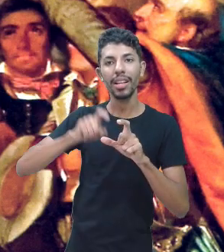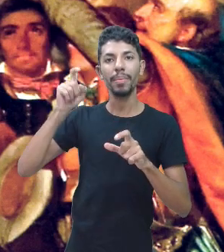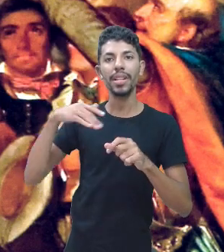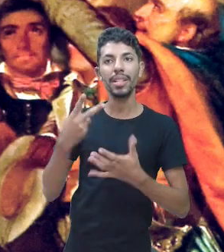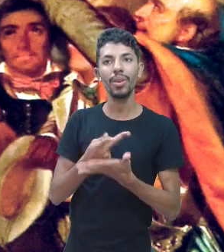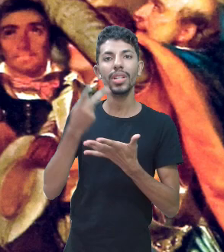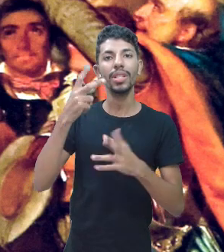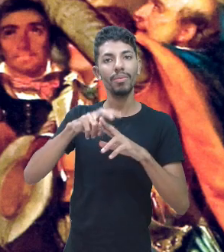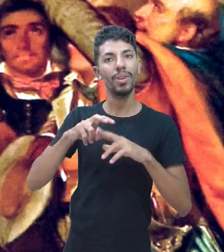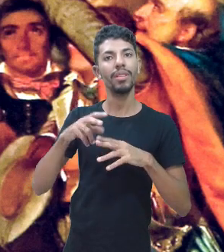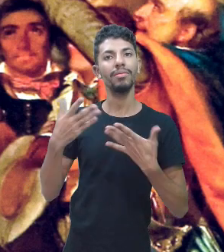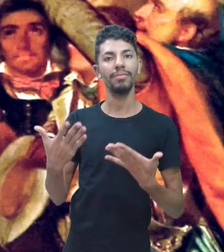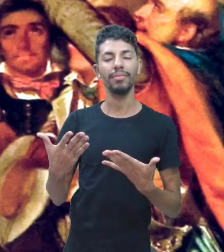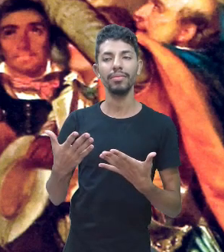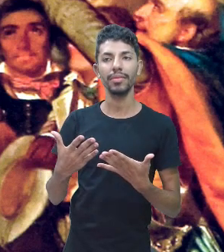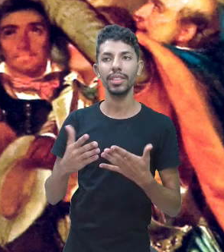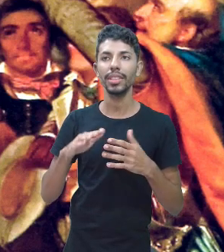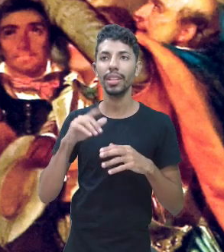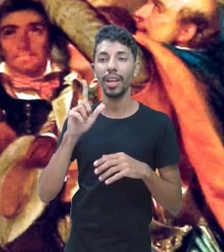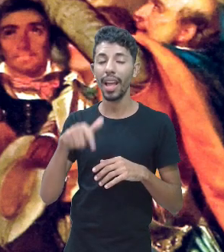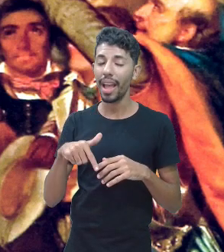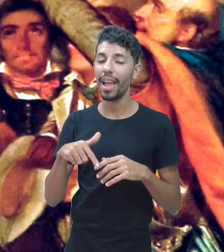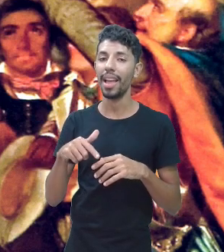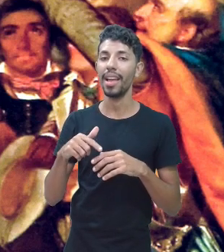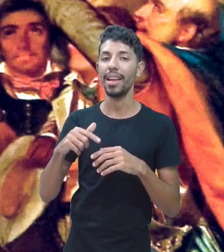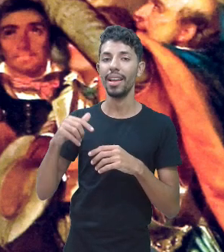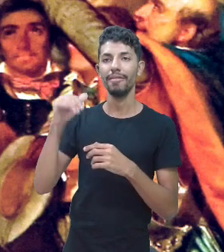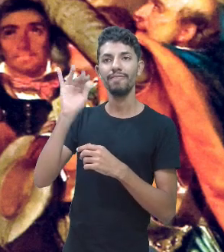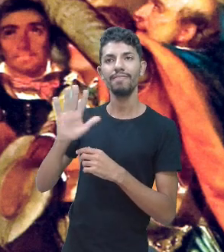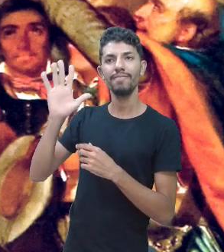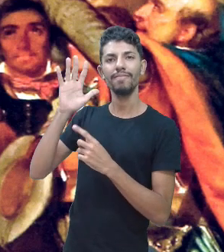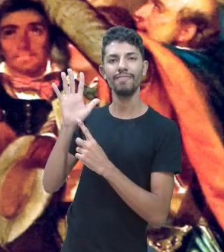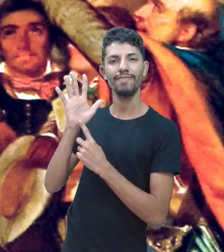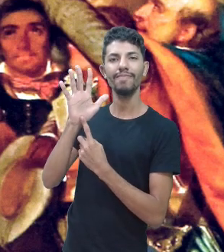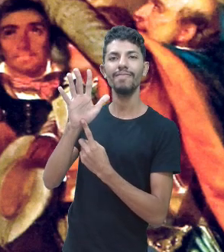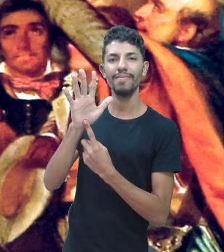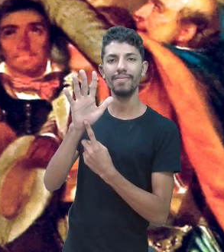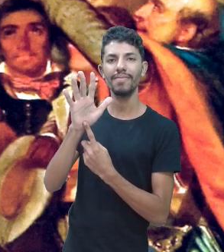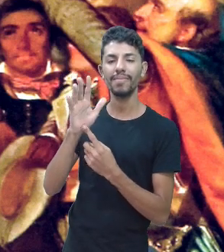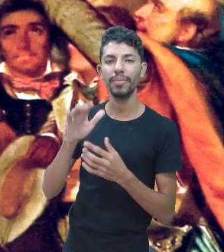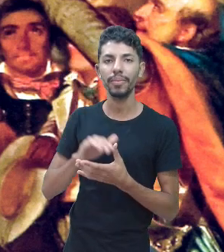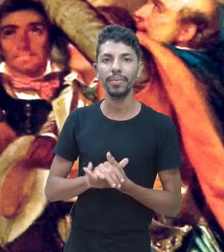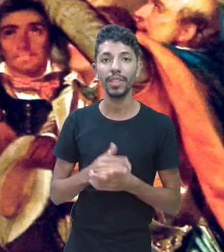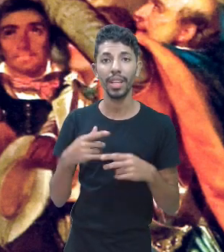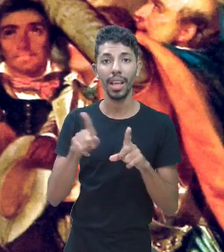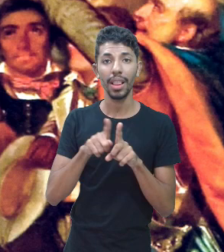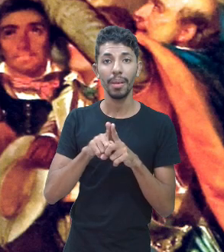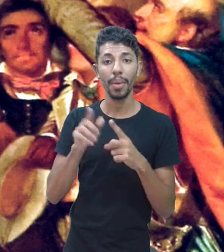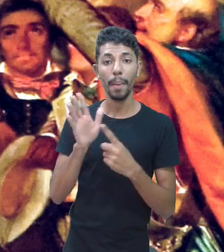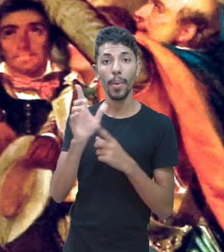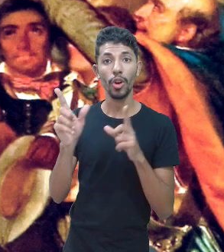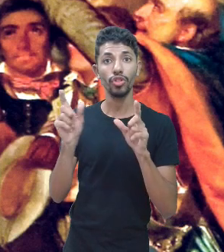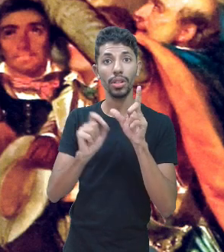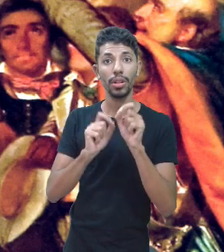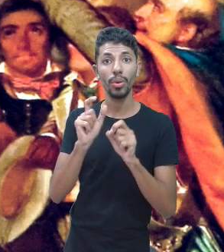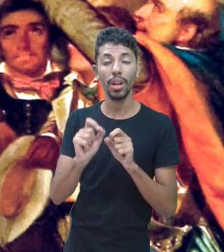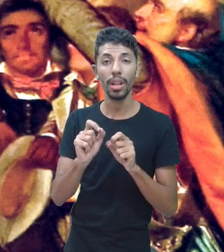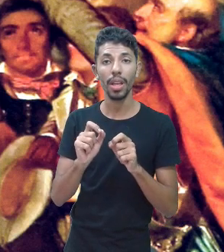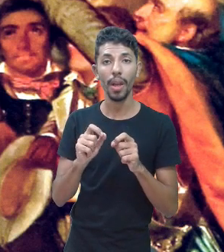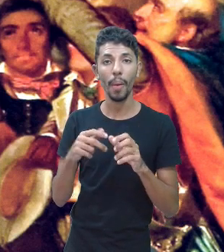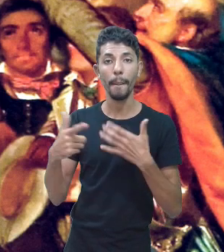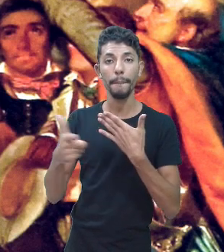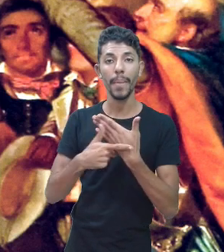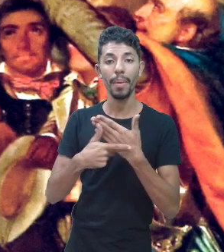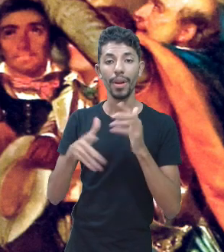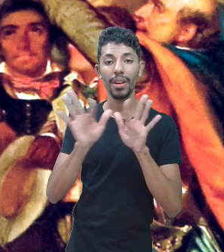a primeira mensagem que nós temos nessa imagem é justamente isso. Isso releva ainda mais o papel da família imperial, né,